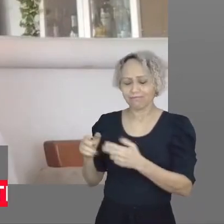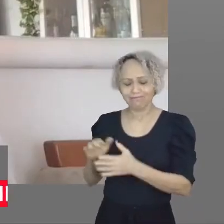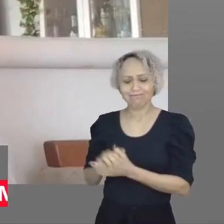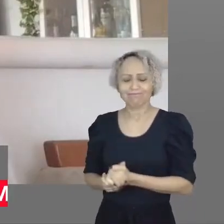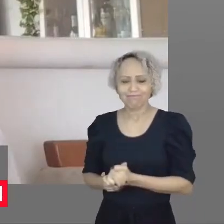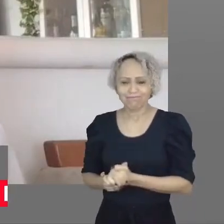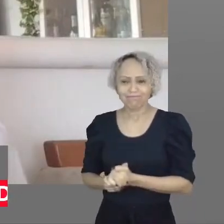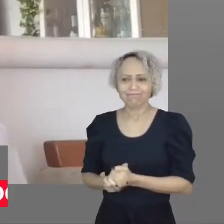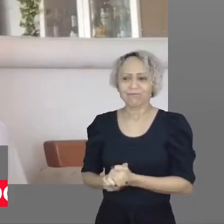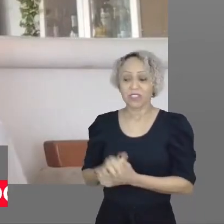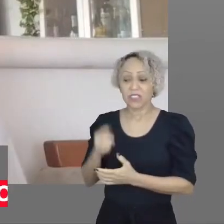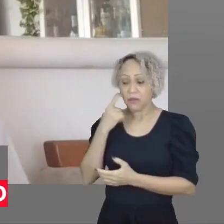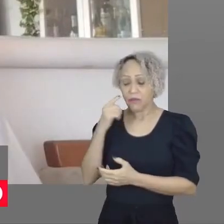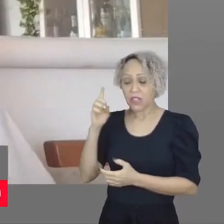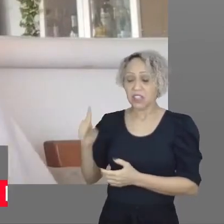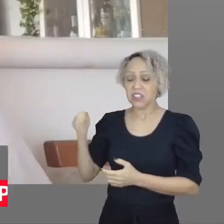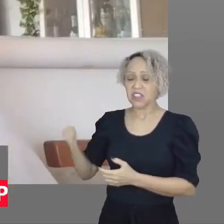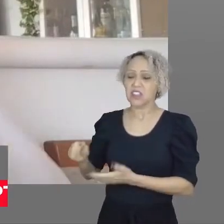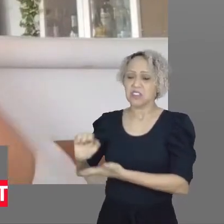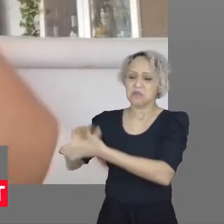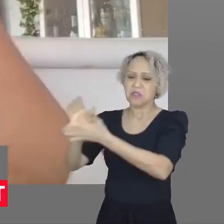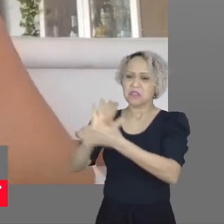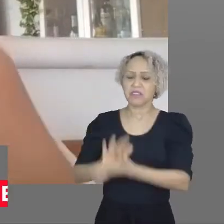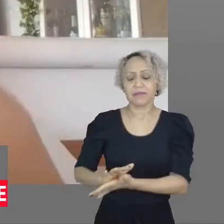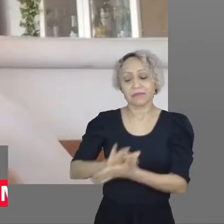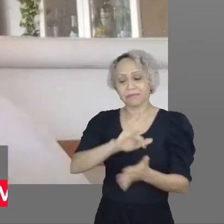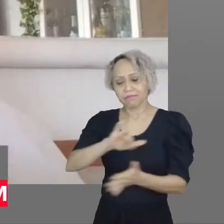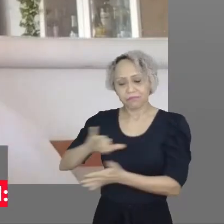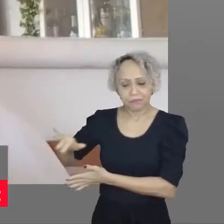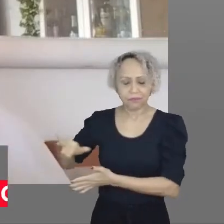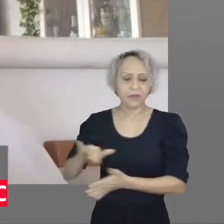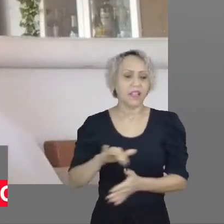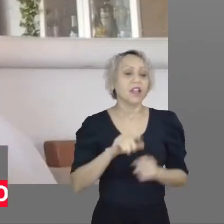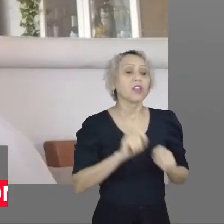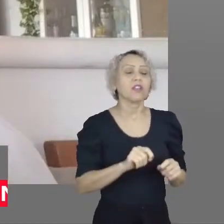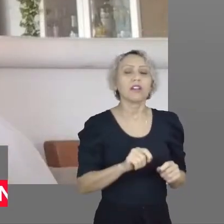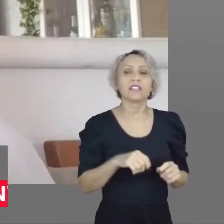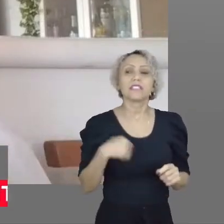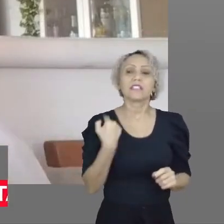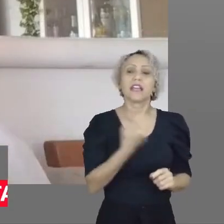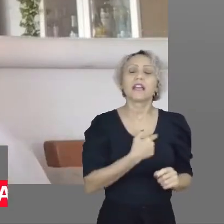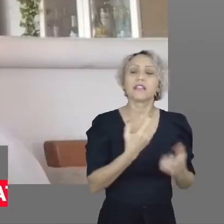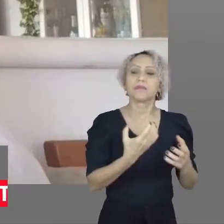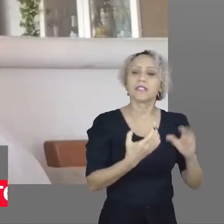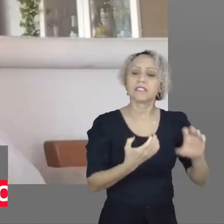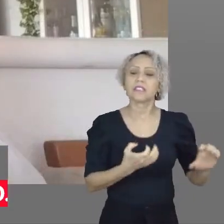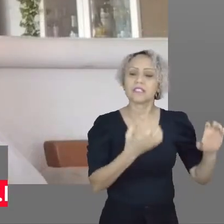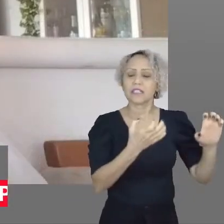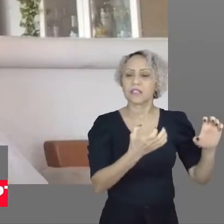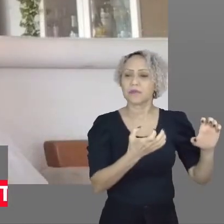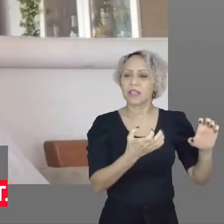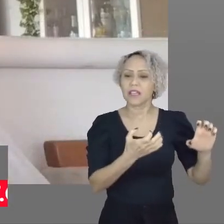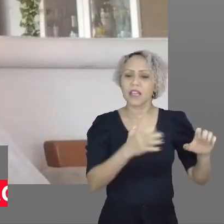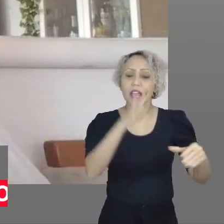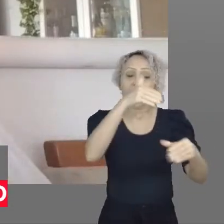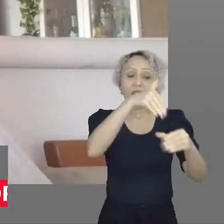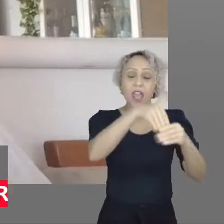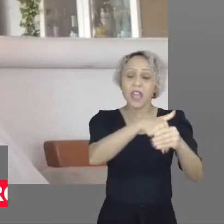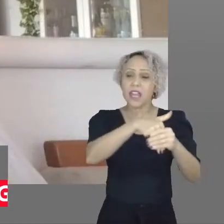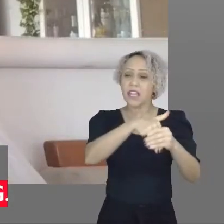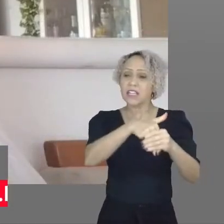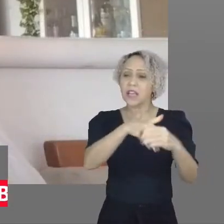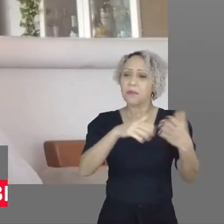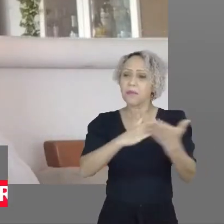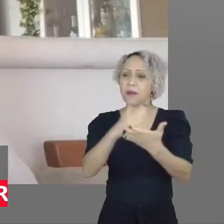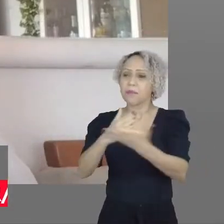elegermos pessoas, nós elegemos pessoas que tenham conteúdo de atuação para que projeto